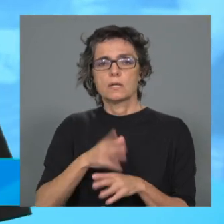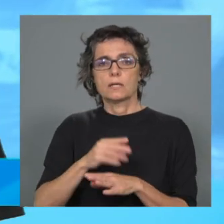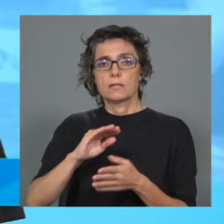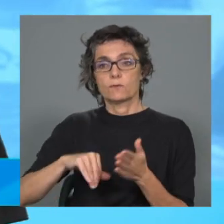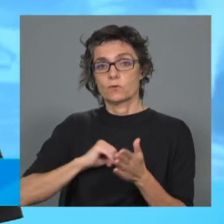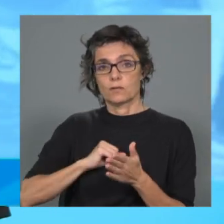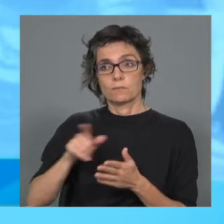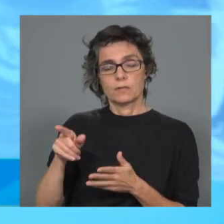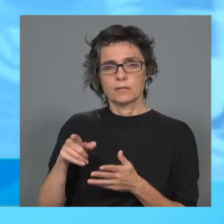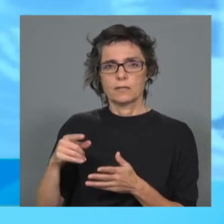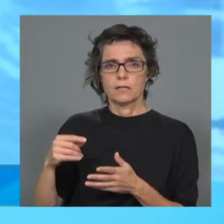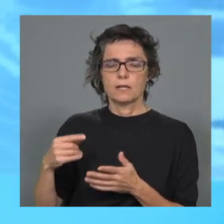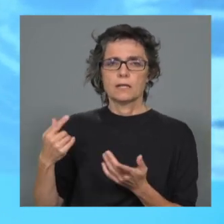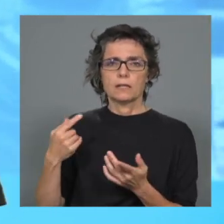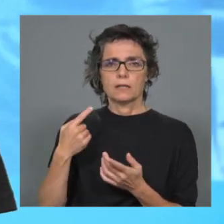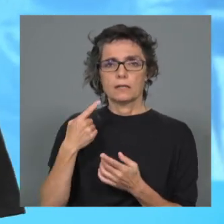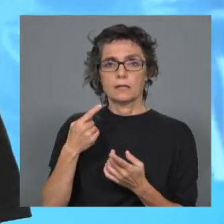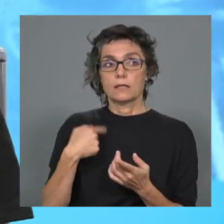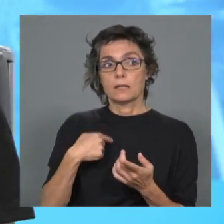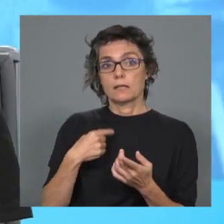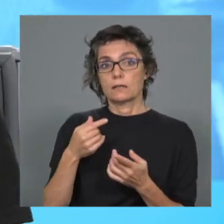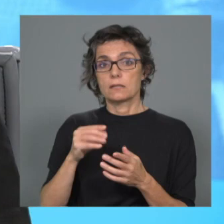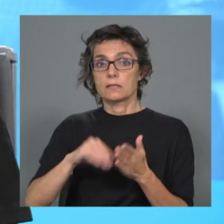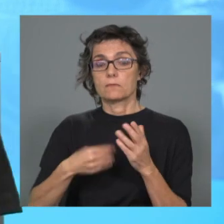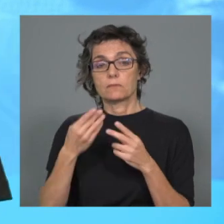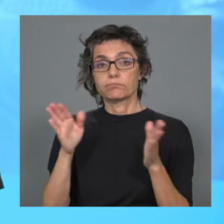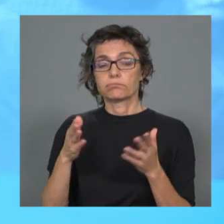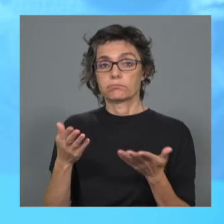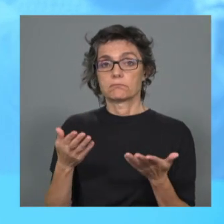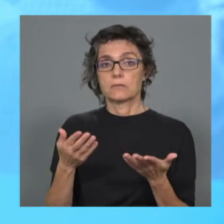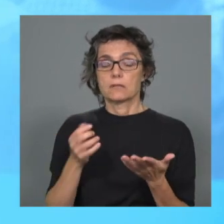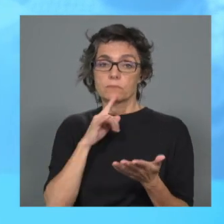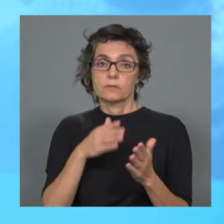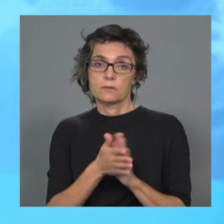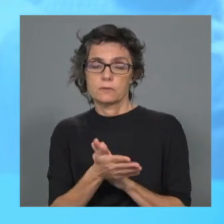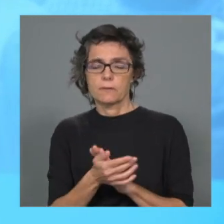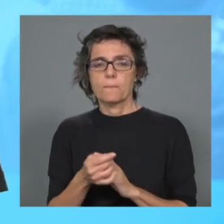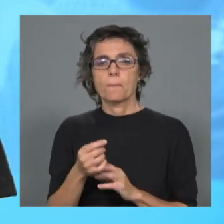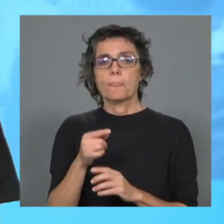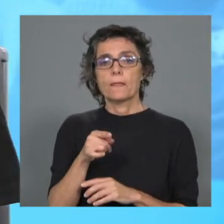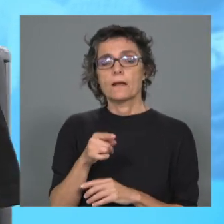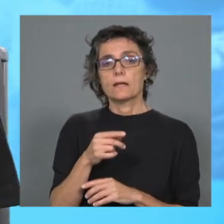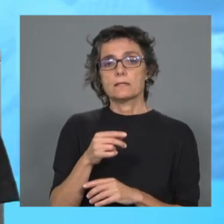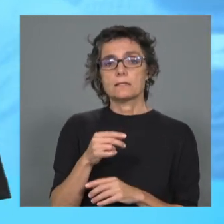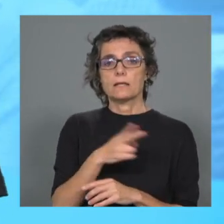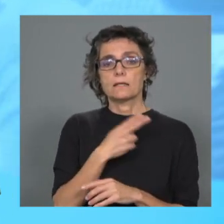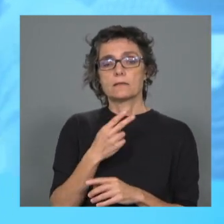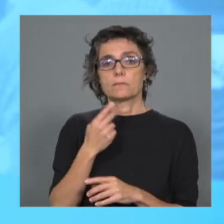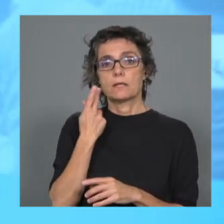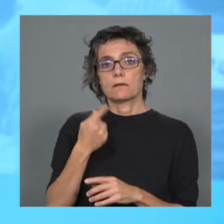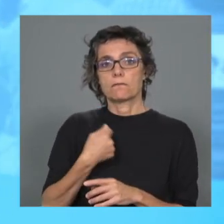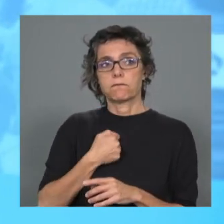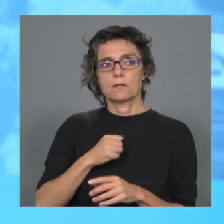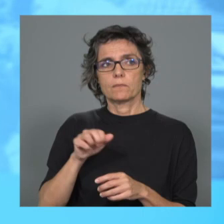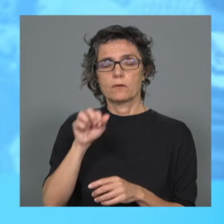a abrir as inscrições para a 7ª edição. E a Academia de Líderes do Ubuntu entrou na minha vida numa